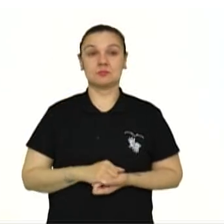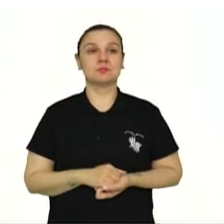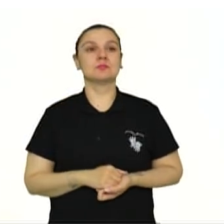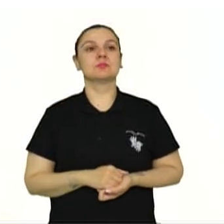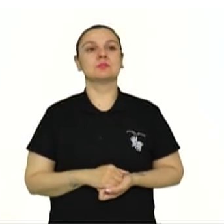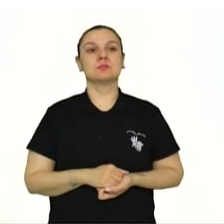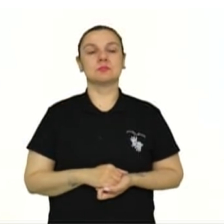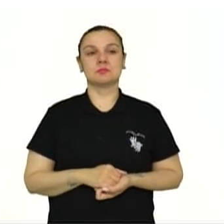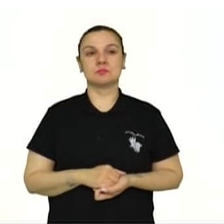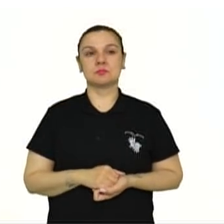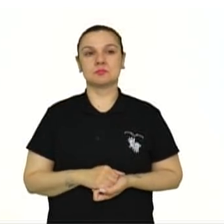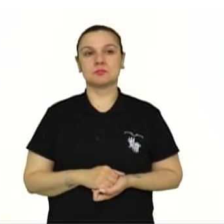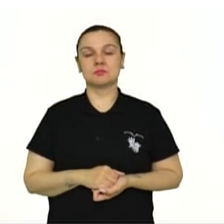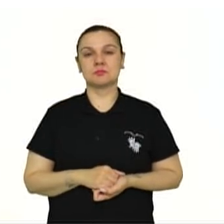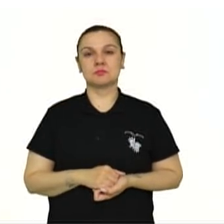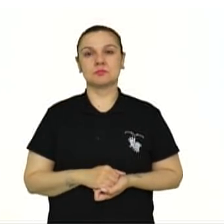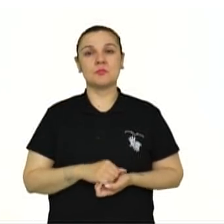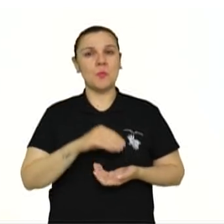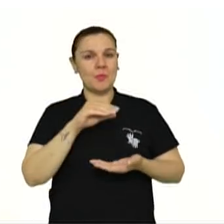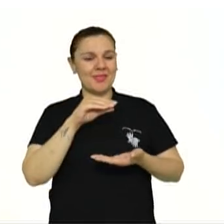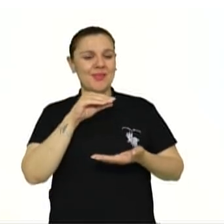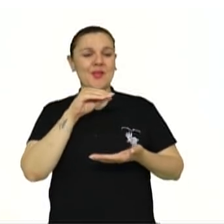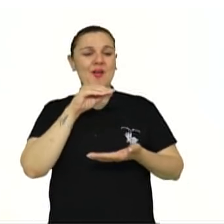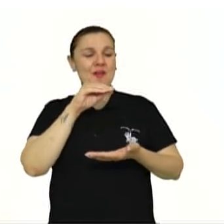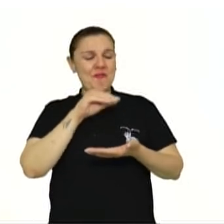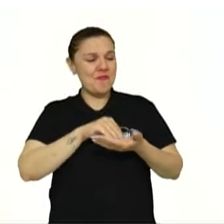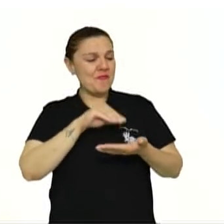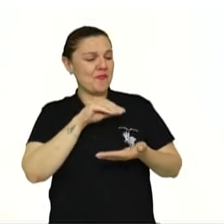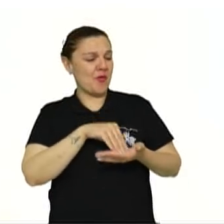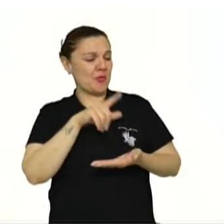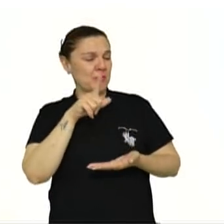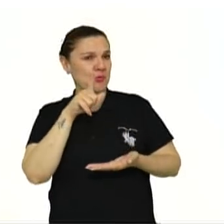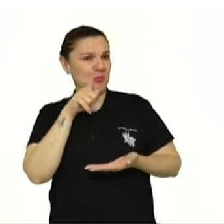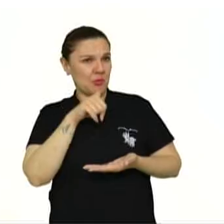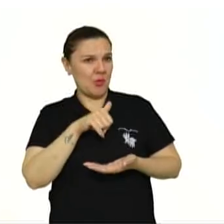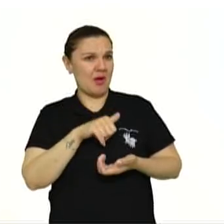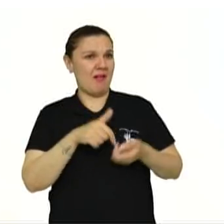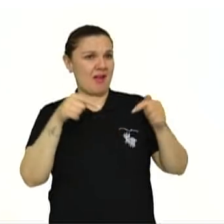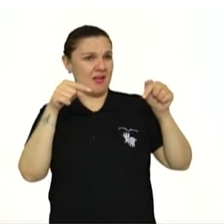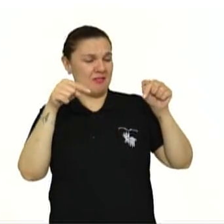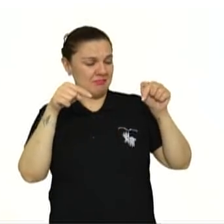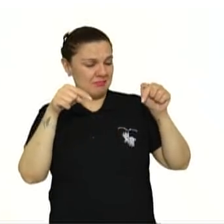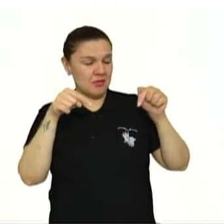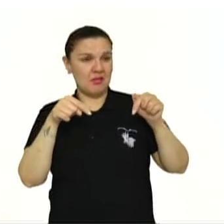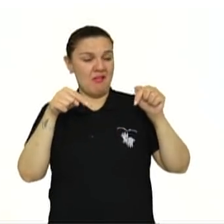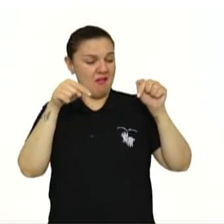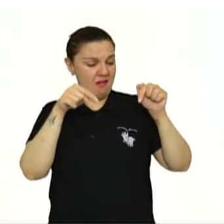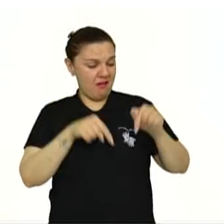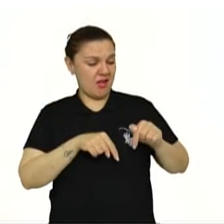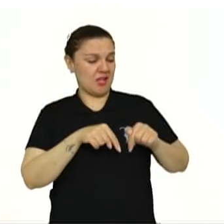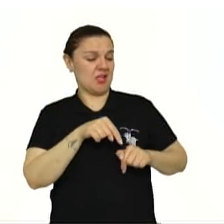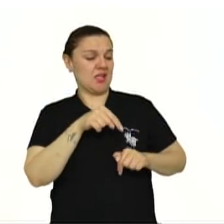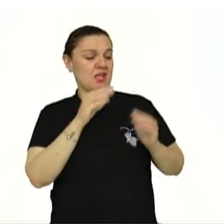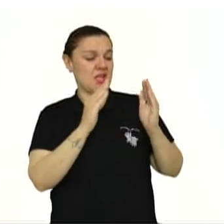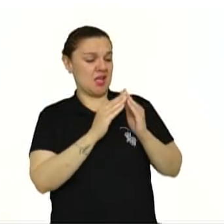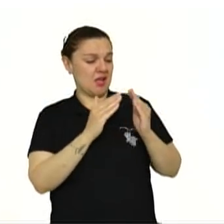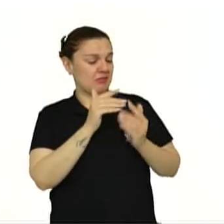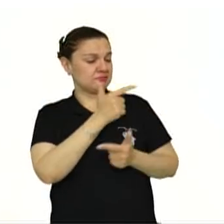conteúdo? Observe aqui comigo. Faltou água? Aqui em casa não temos esse